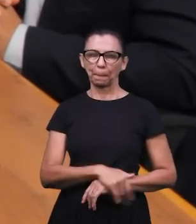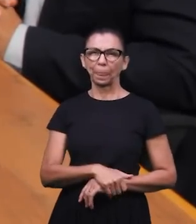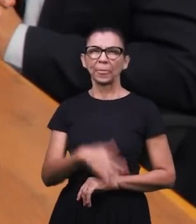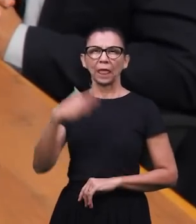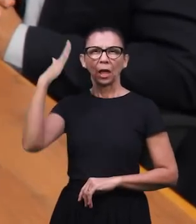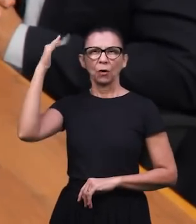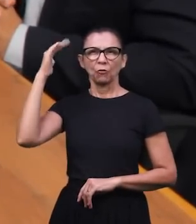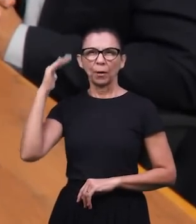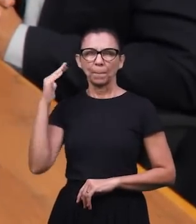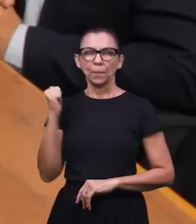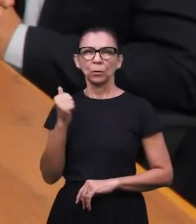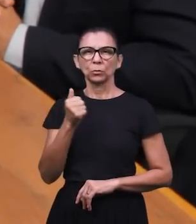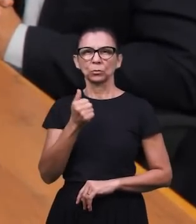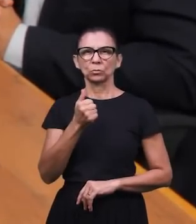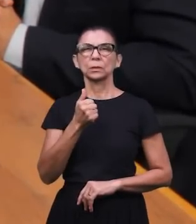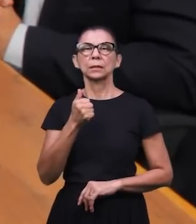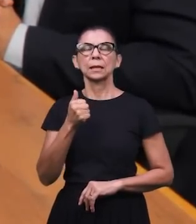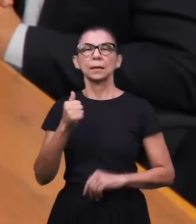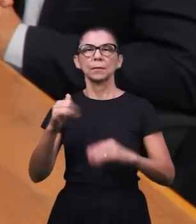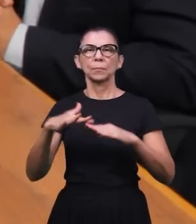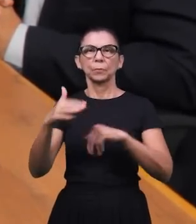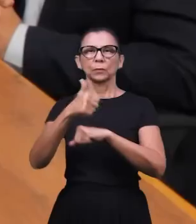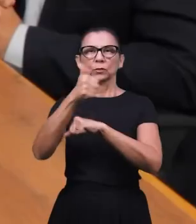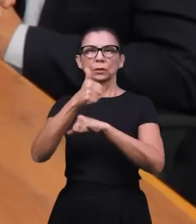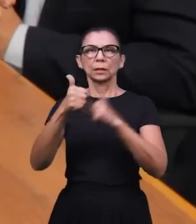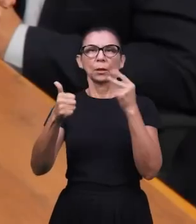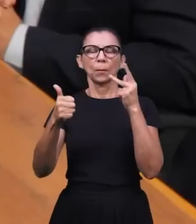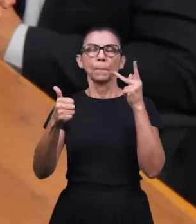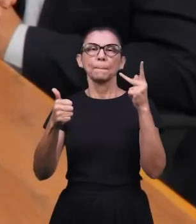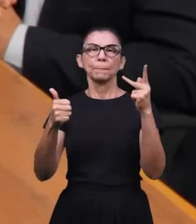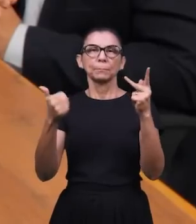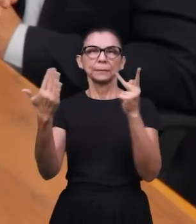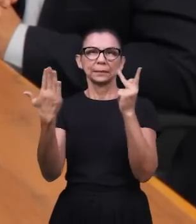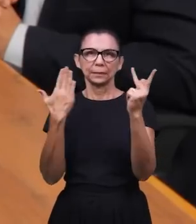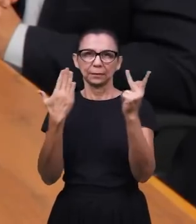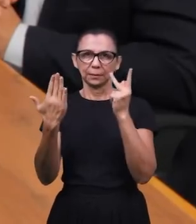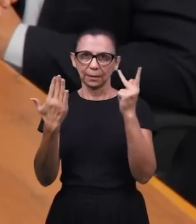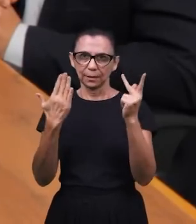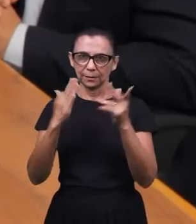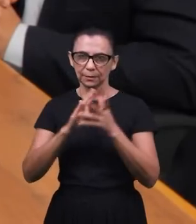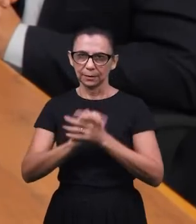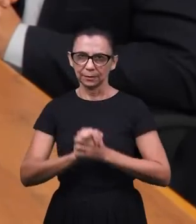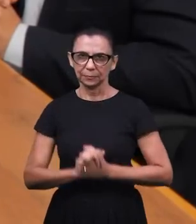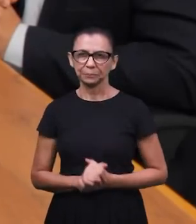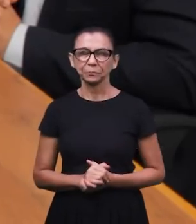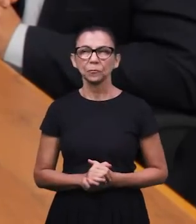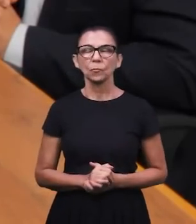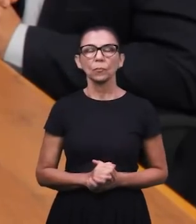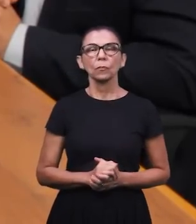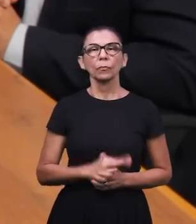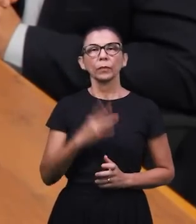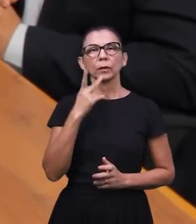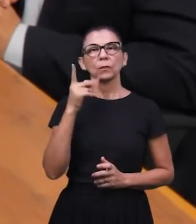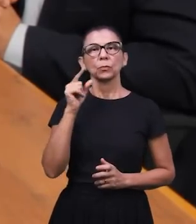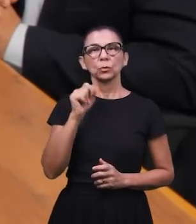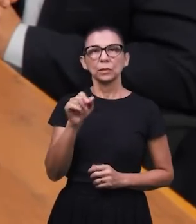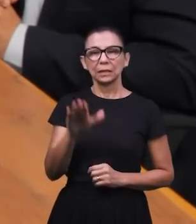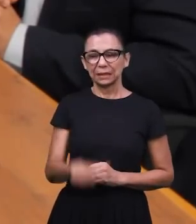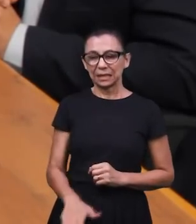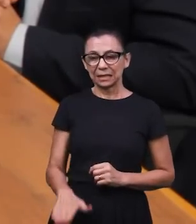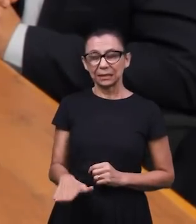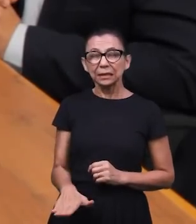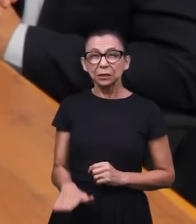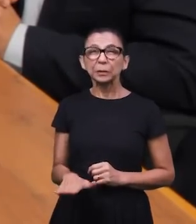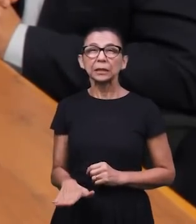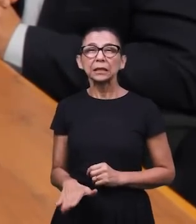seguinte, que os nossos filhos, as crianças hoje, 7 anos de idade, eles têm mais conhecimento que os imperadores romanos. Na